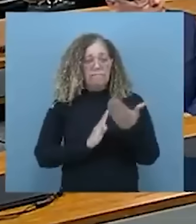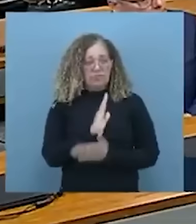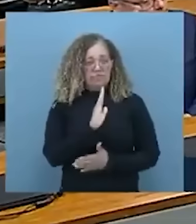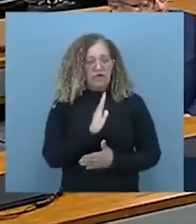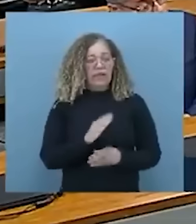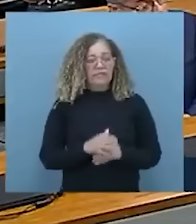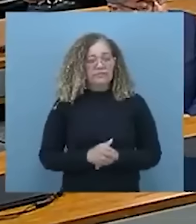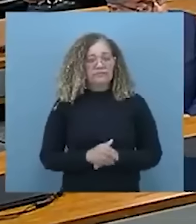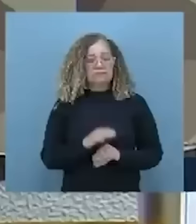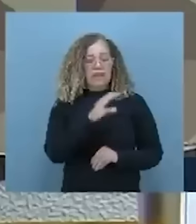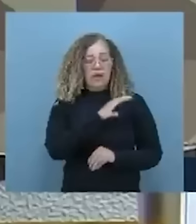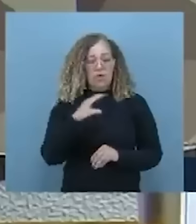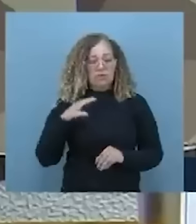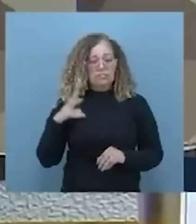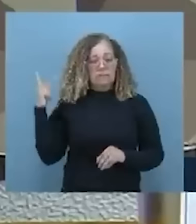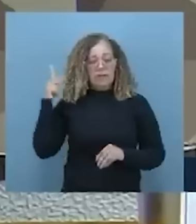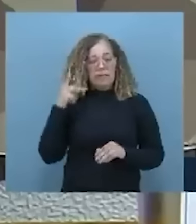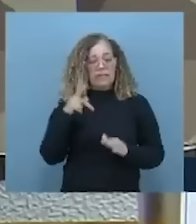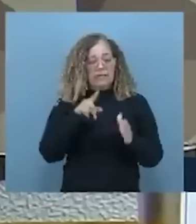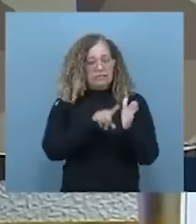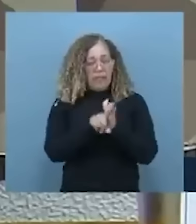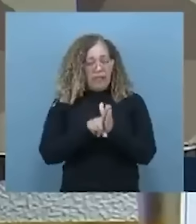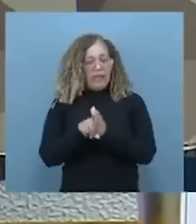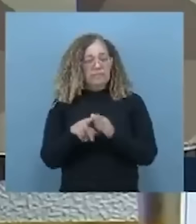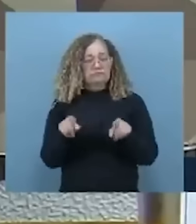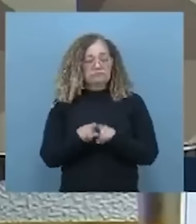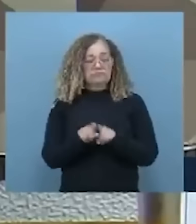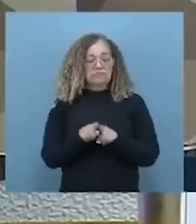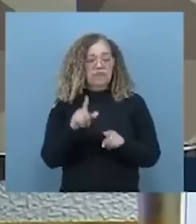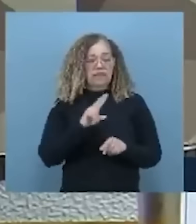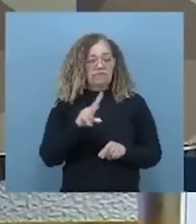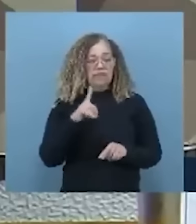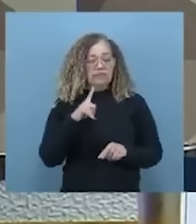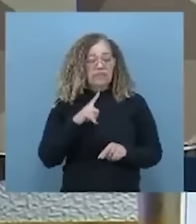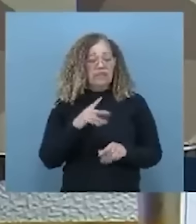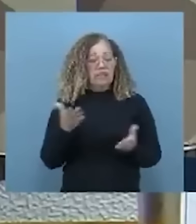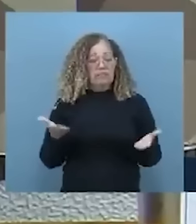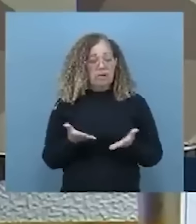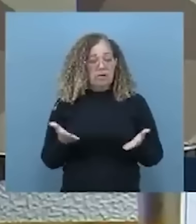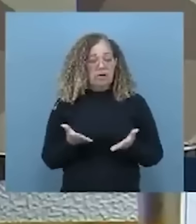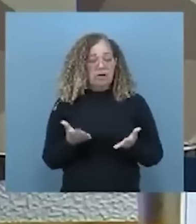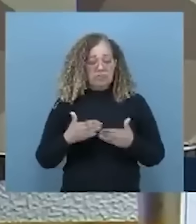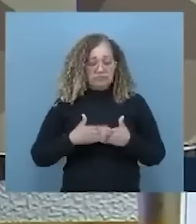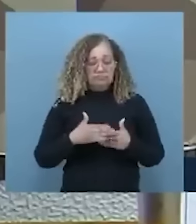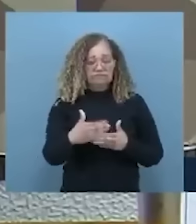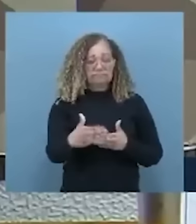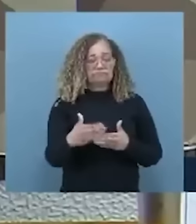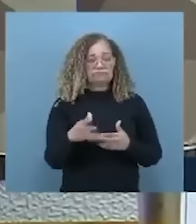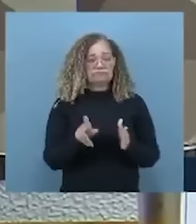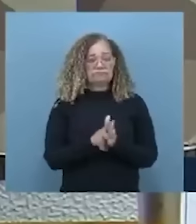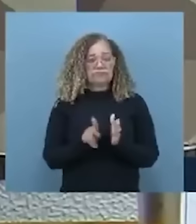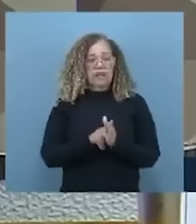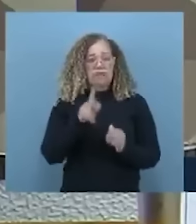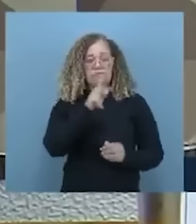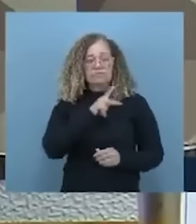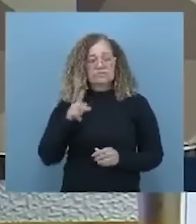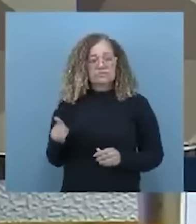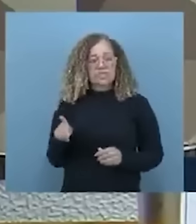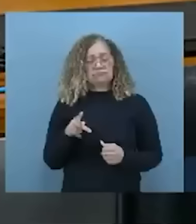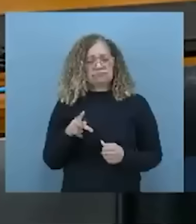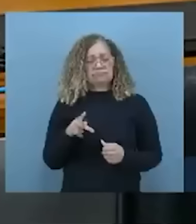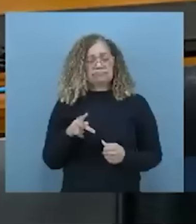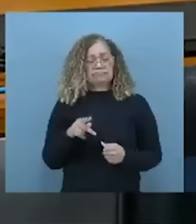então a comissão parlamentar de inquérito que passará a presidir eh ser presidida pelo Senador